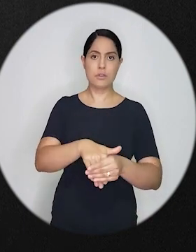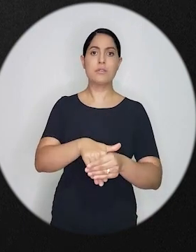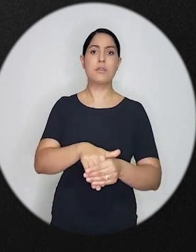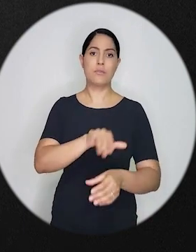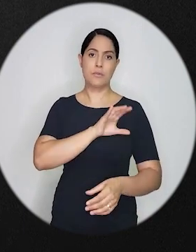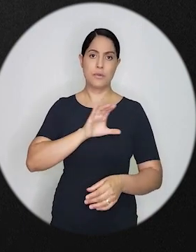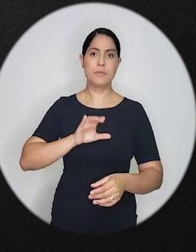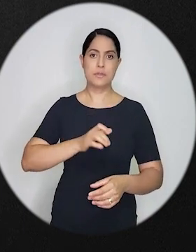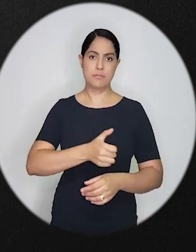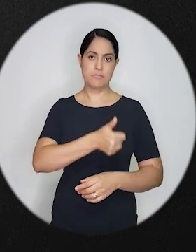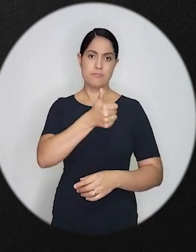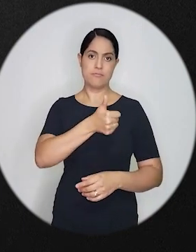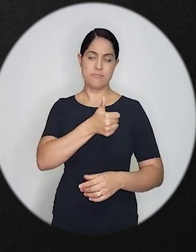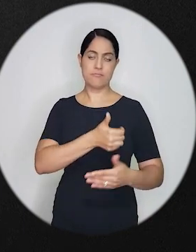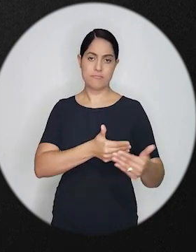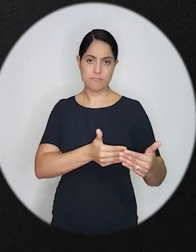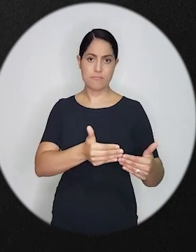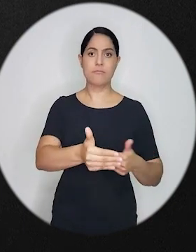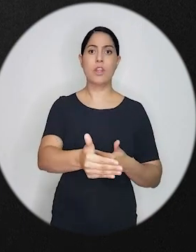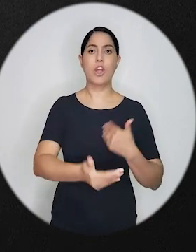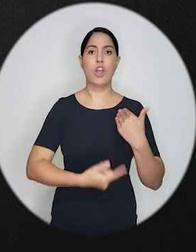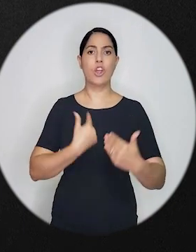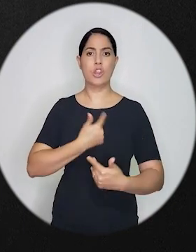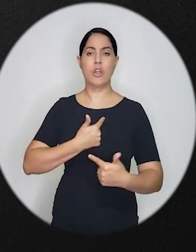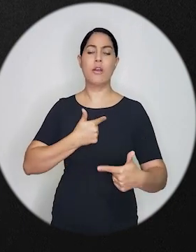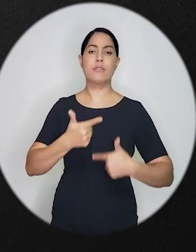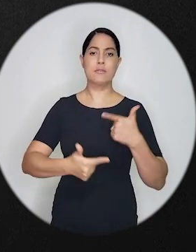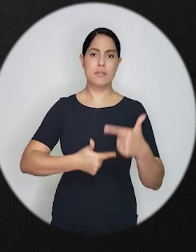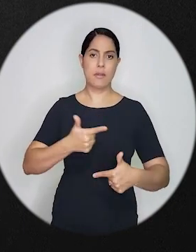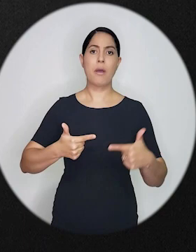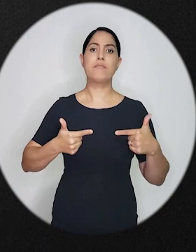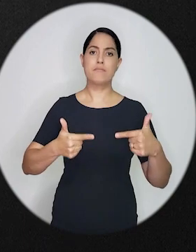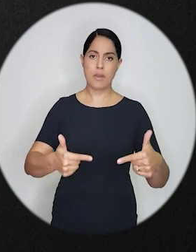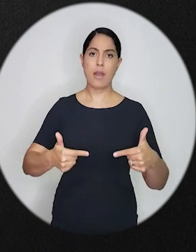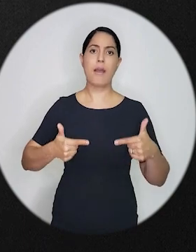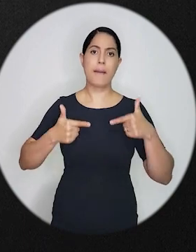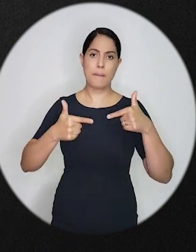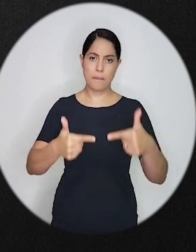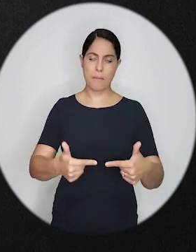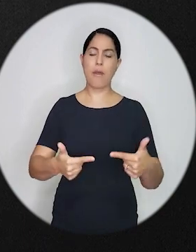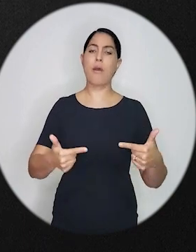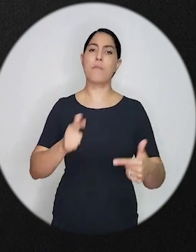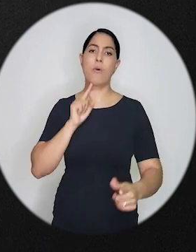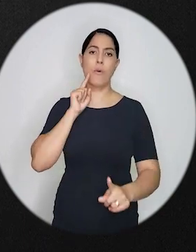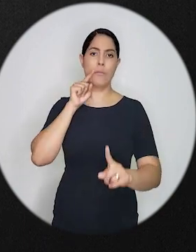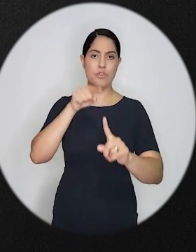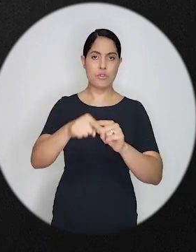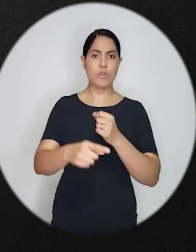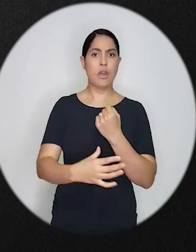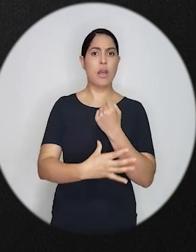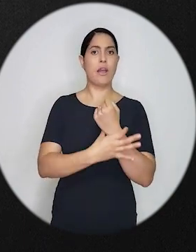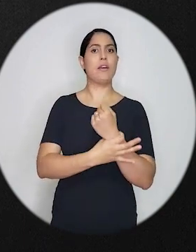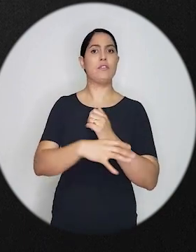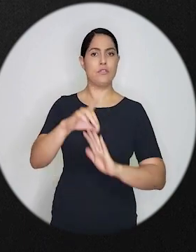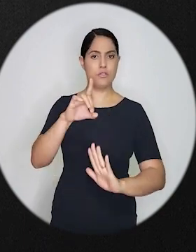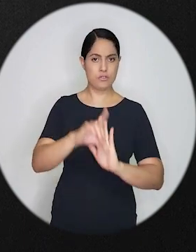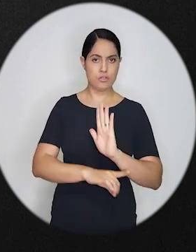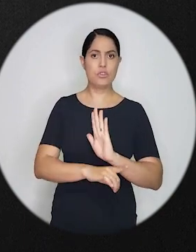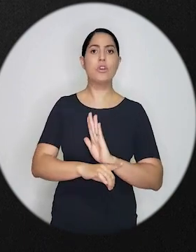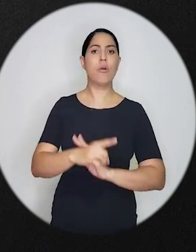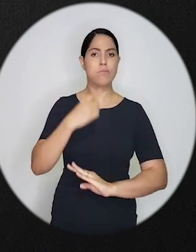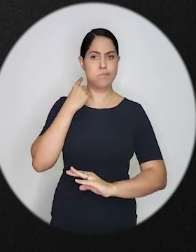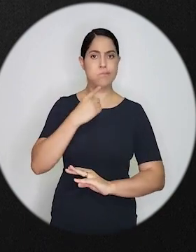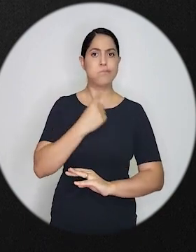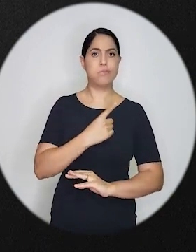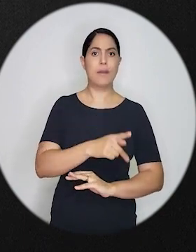projeto pode seguir a votação na primeira comissão. Seguimos trabalhando para tornar essa